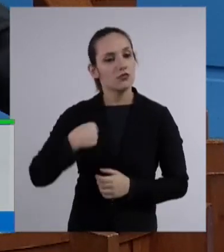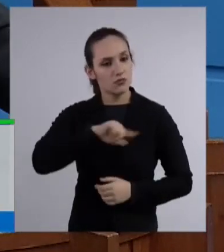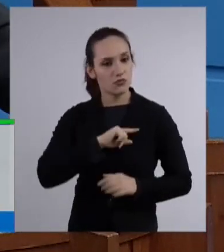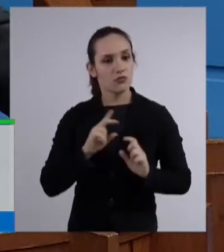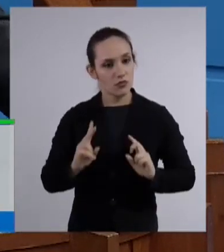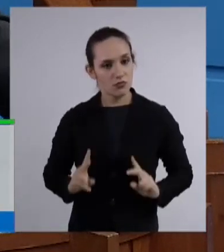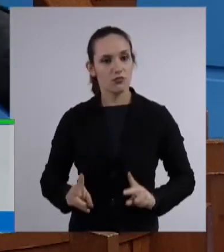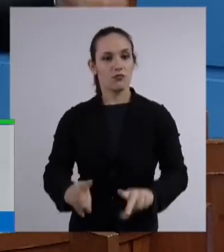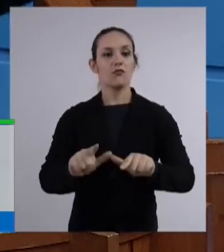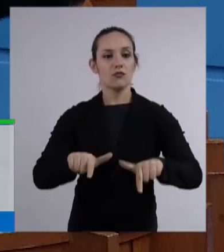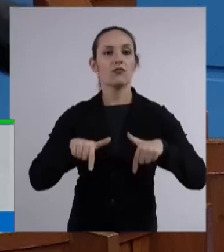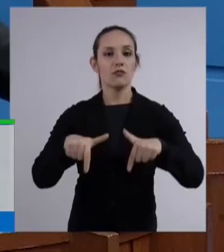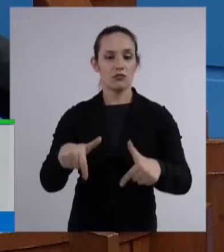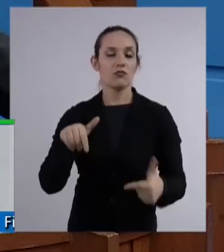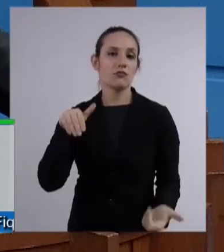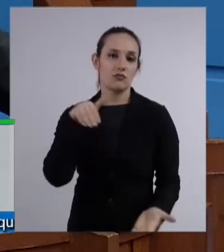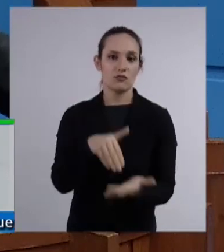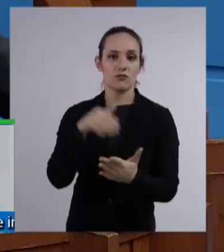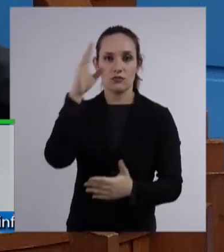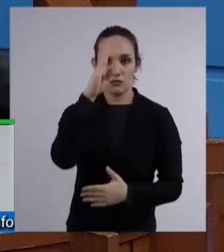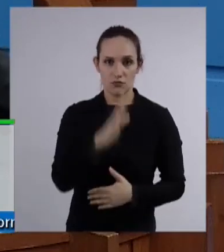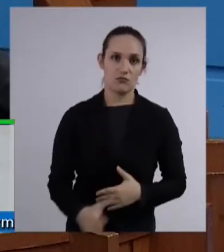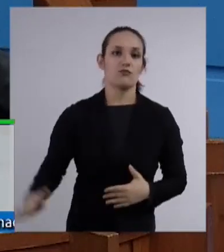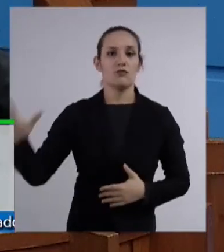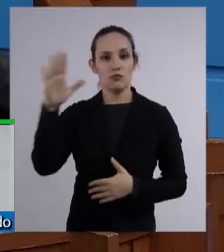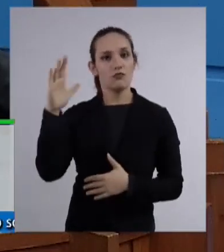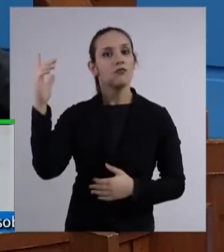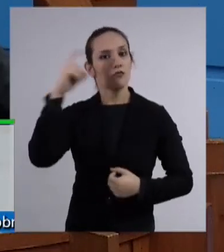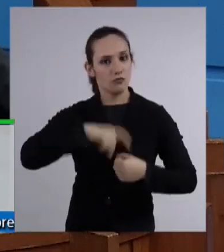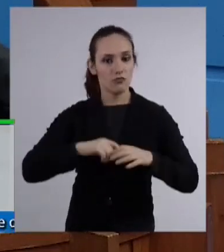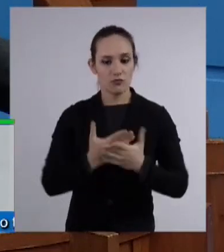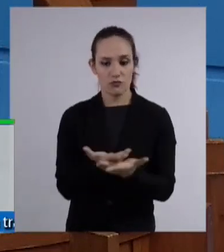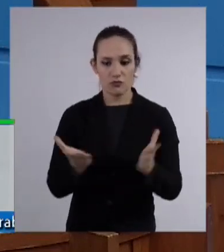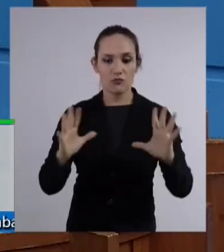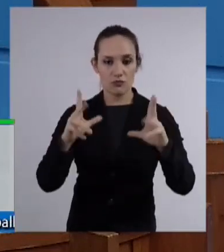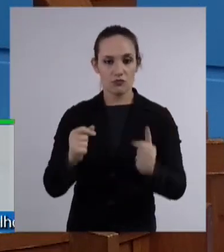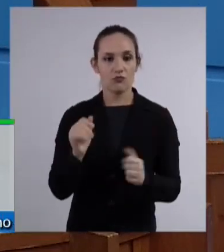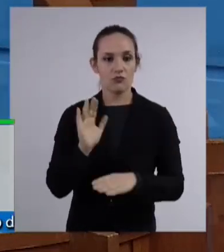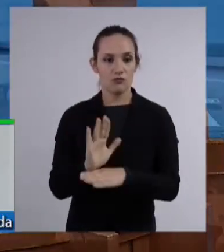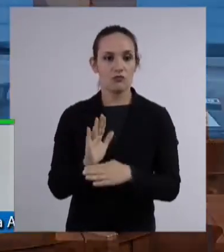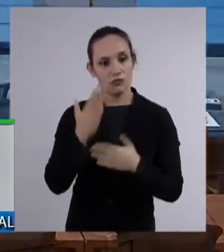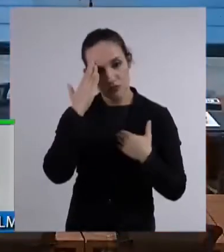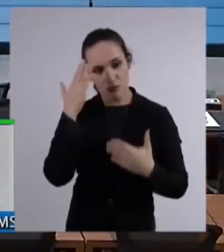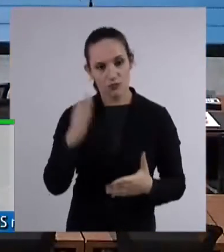vamos lutar para que esse Brasil volte a ser de todos os brasileiros. Muito obrigado.